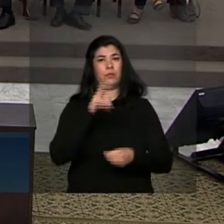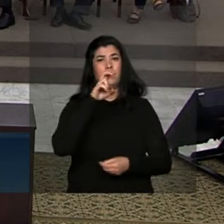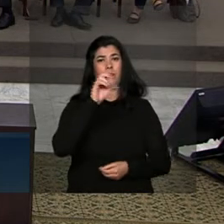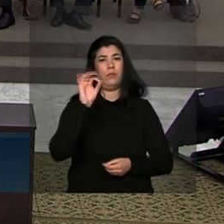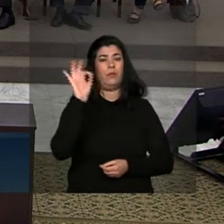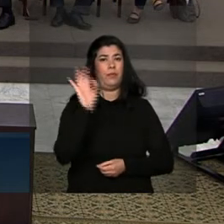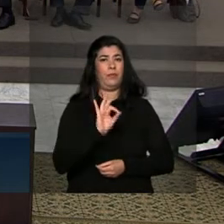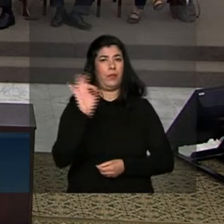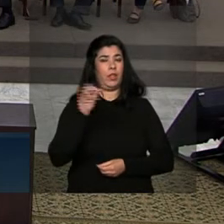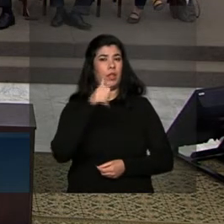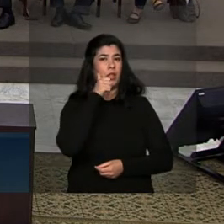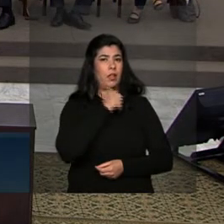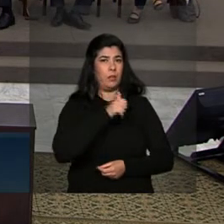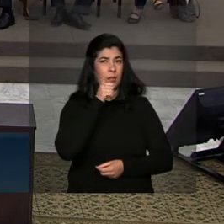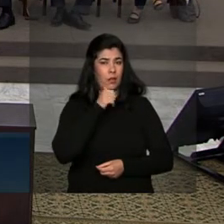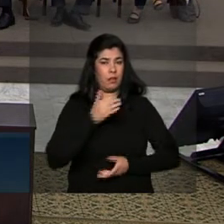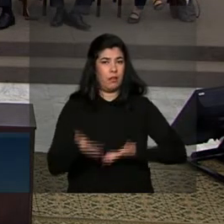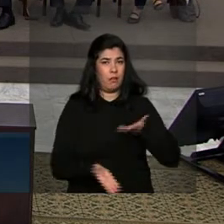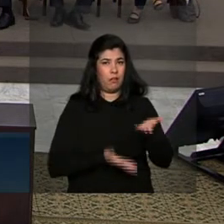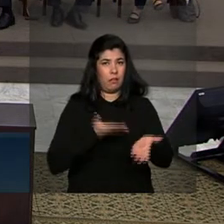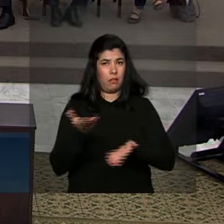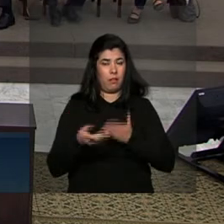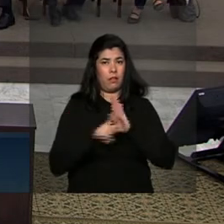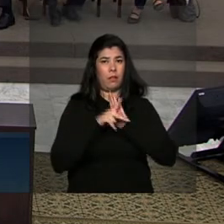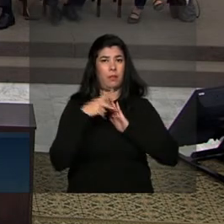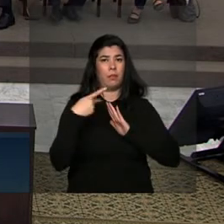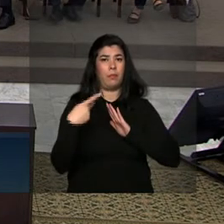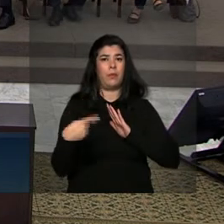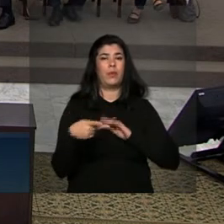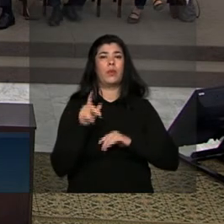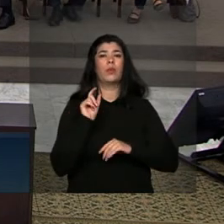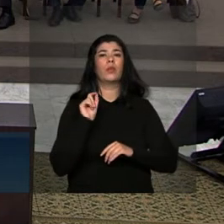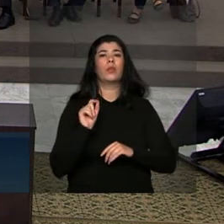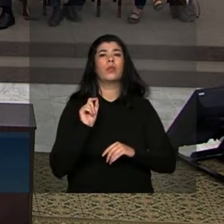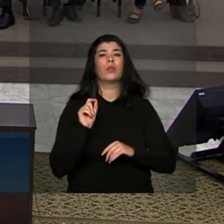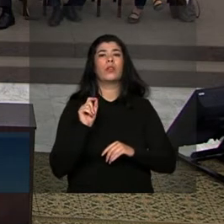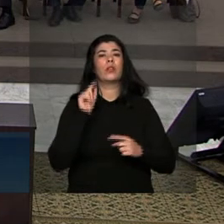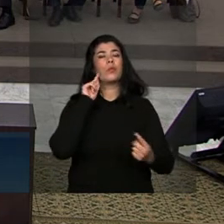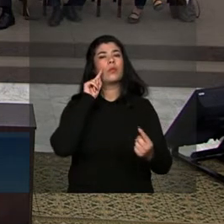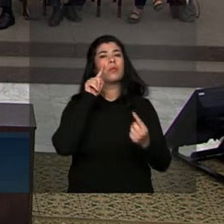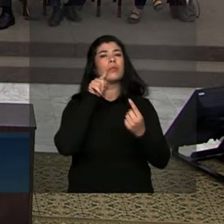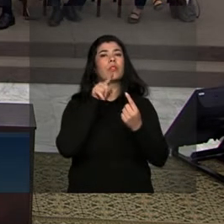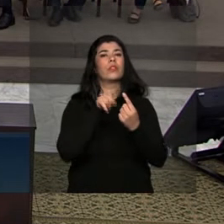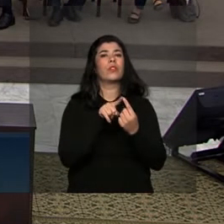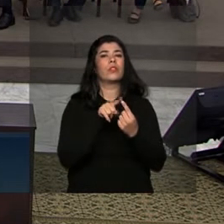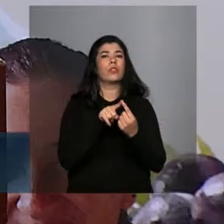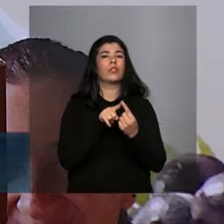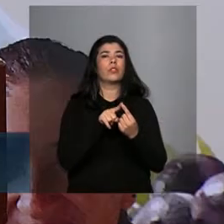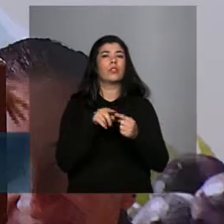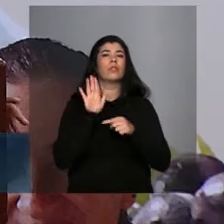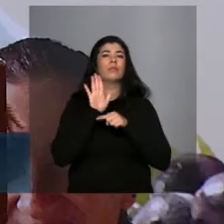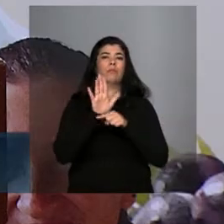50% de mulheres atendidas nas chamadas públicas de assistência técnica.